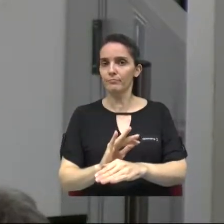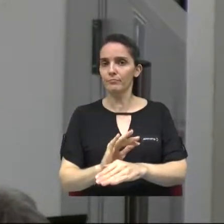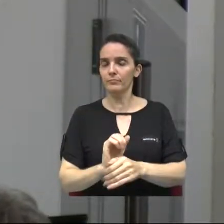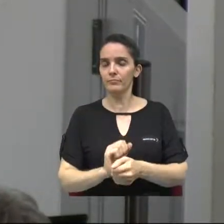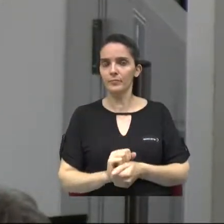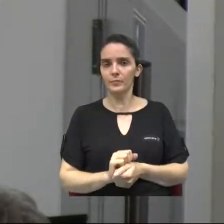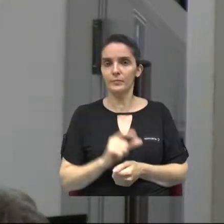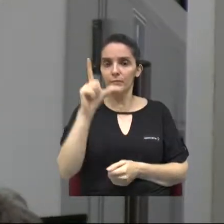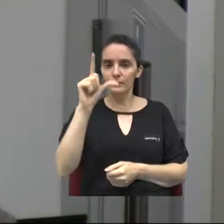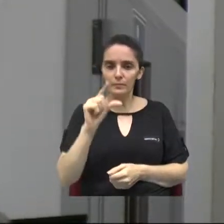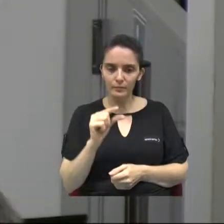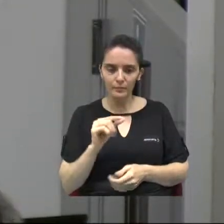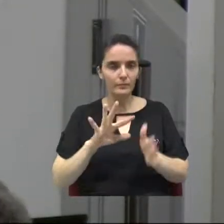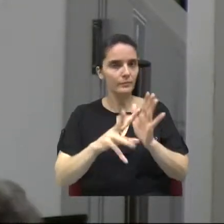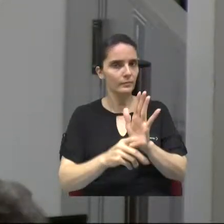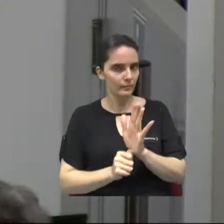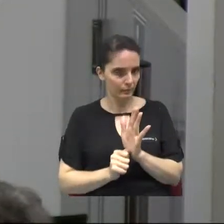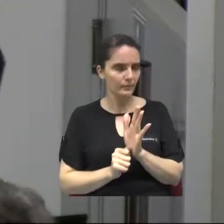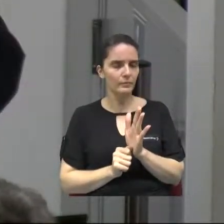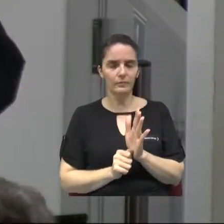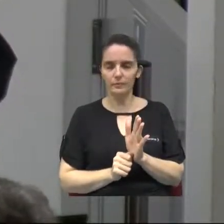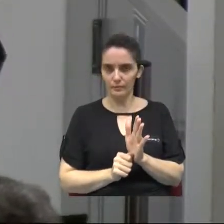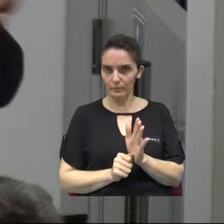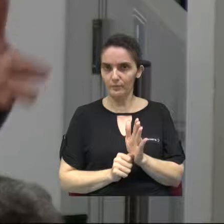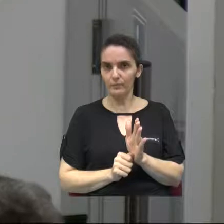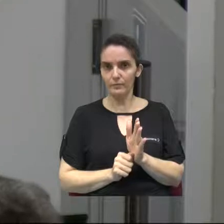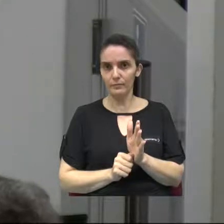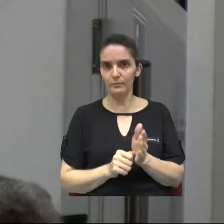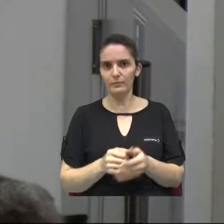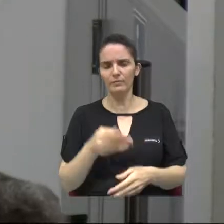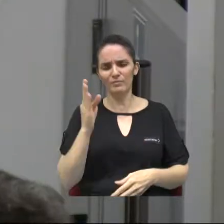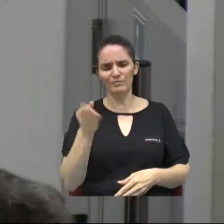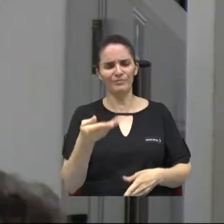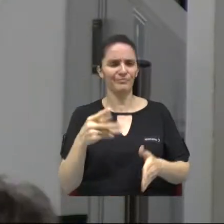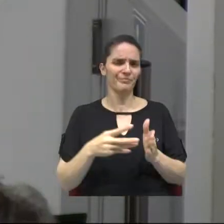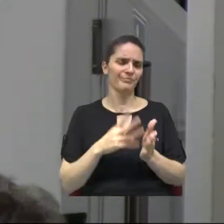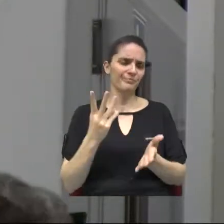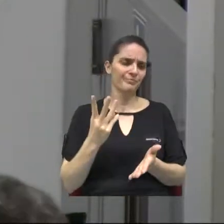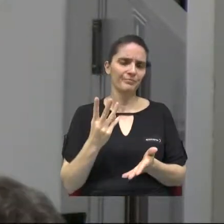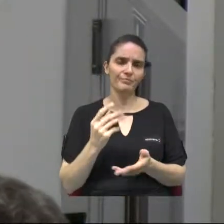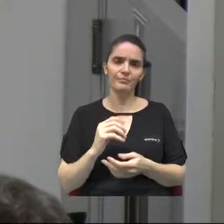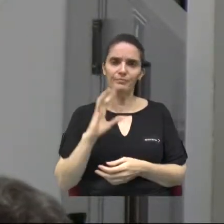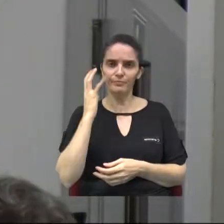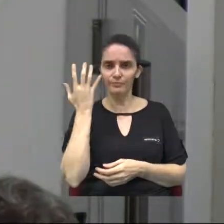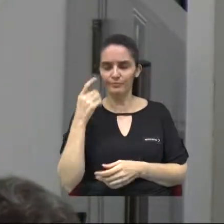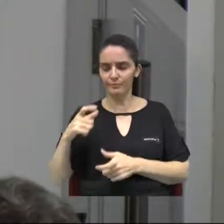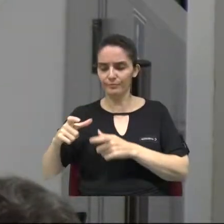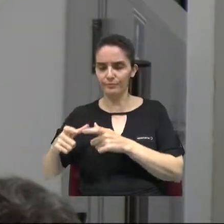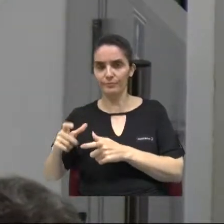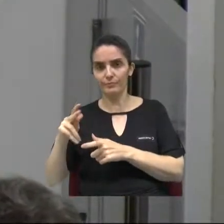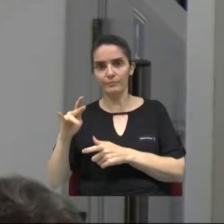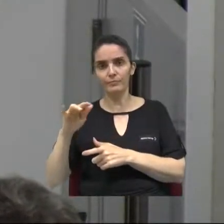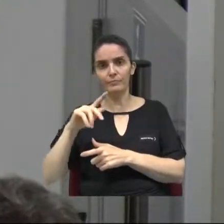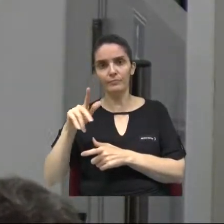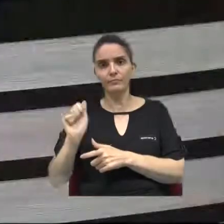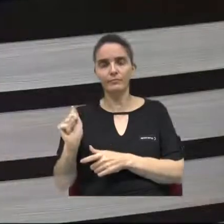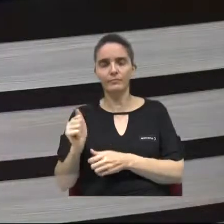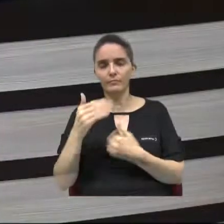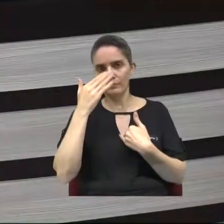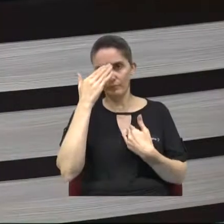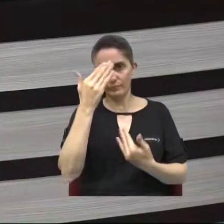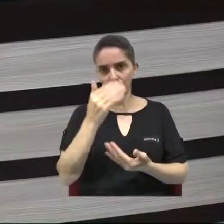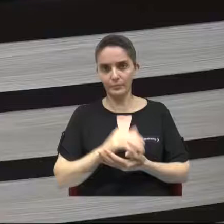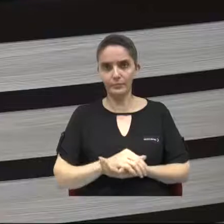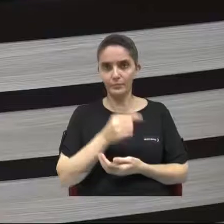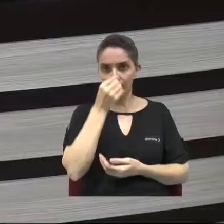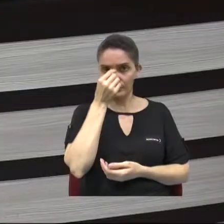inibir as ações dessas pessoas, que já é a terceira vez que é feito isso lá na Vila Pisa. Obrigado. Com a palavra o